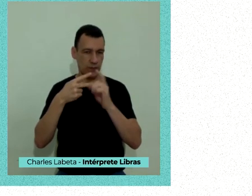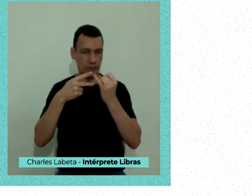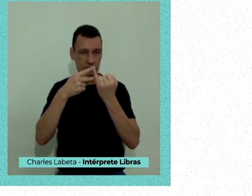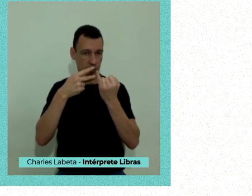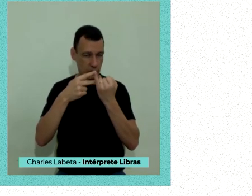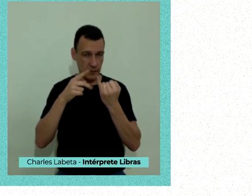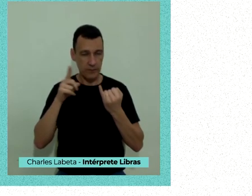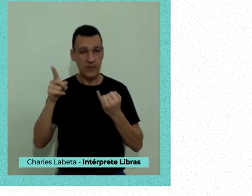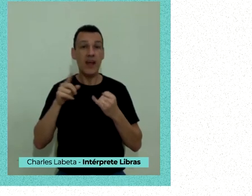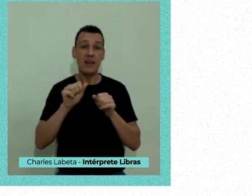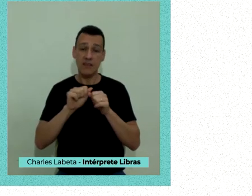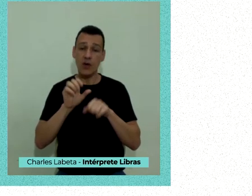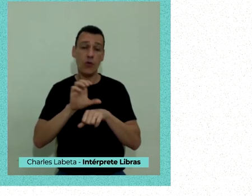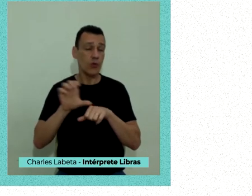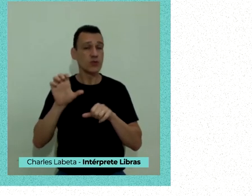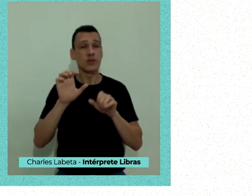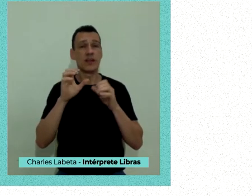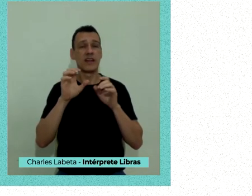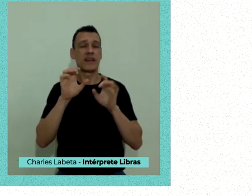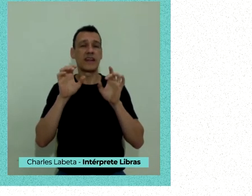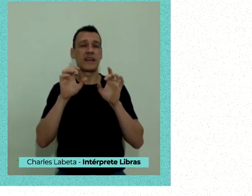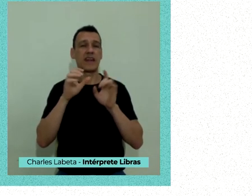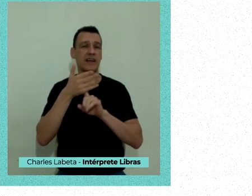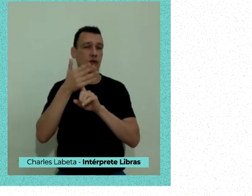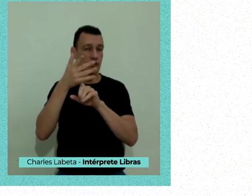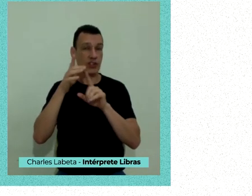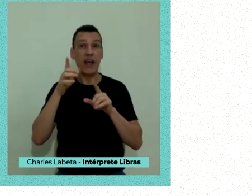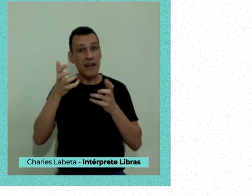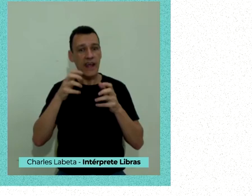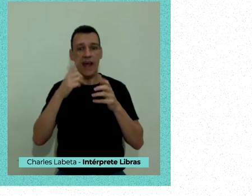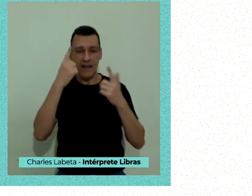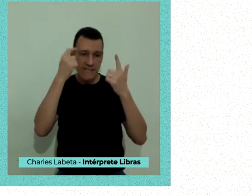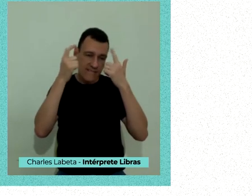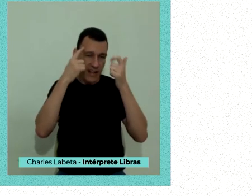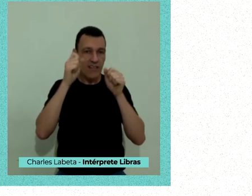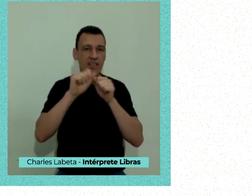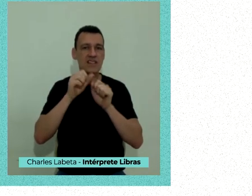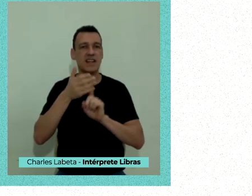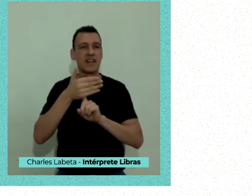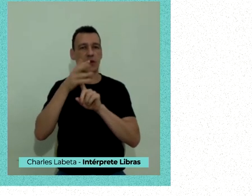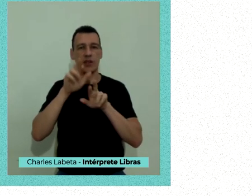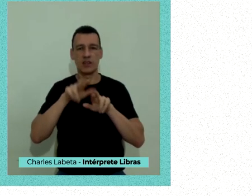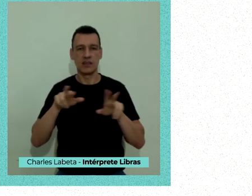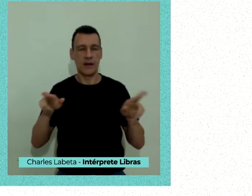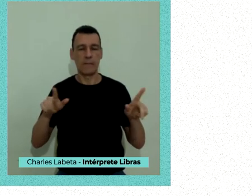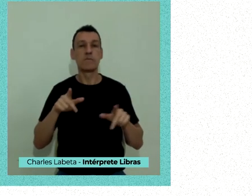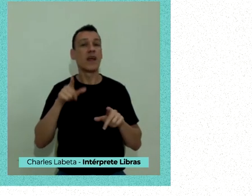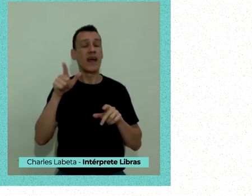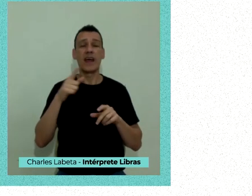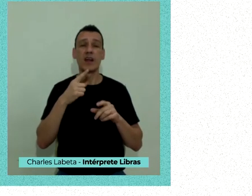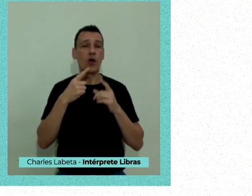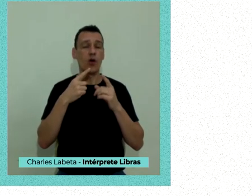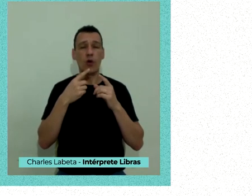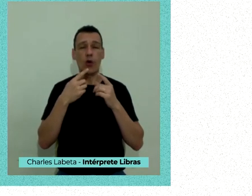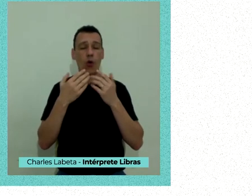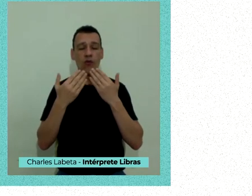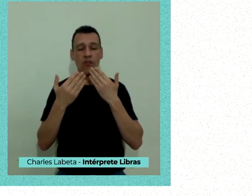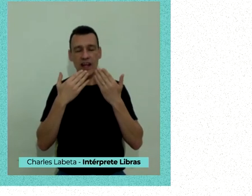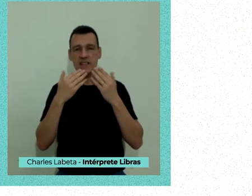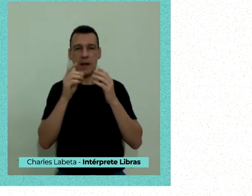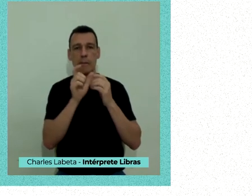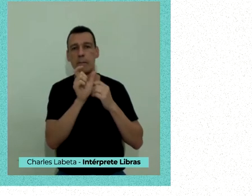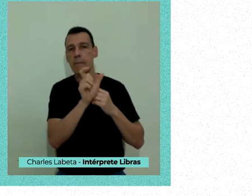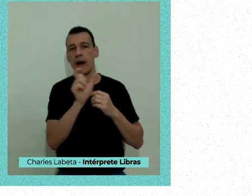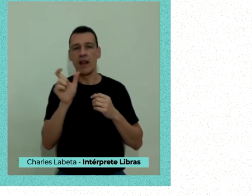tecnologia, ele vai desenvolver tecnologia, né? E ele não se comunica pela palavra, pela fala, ele se